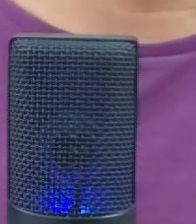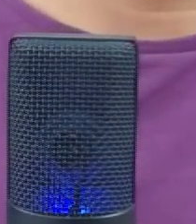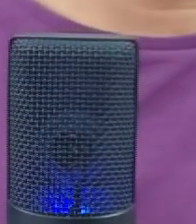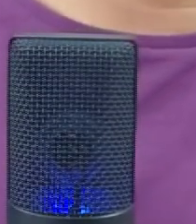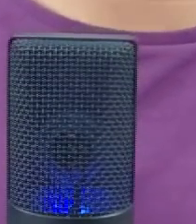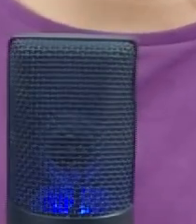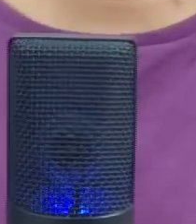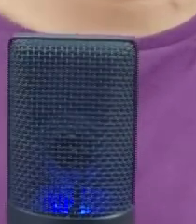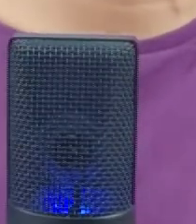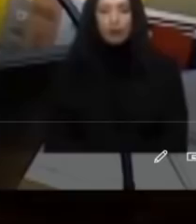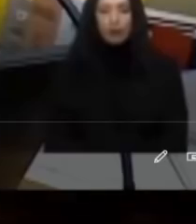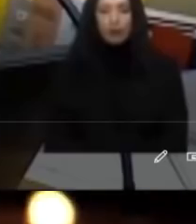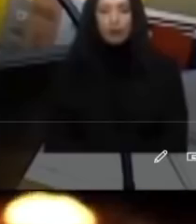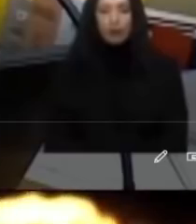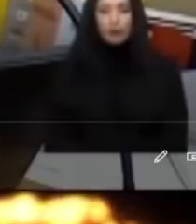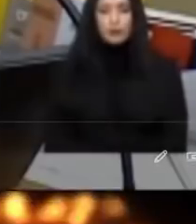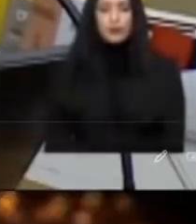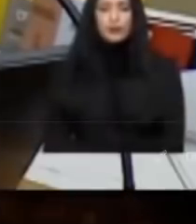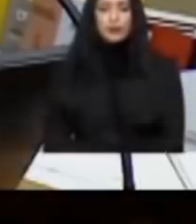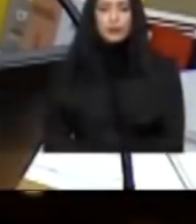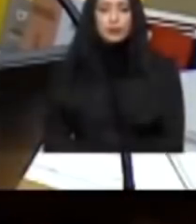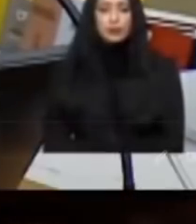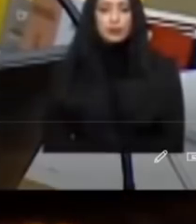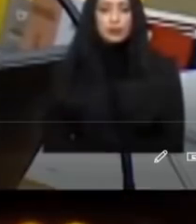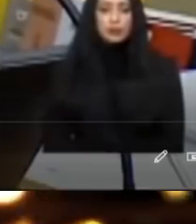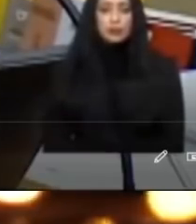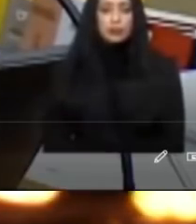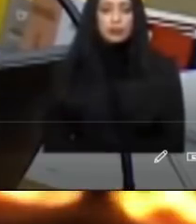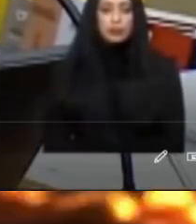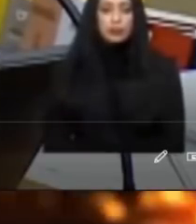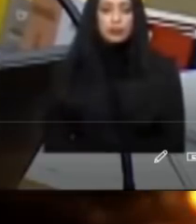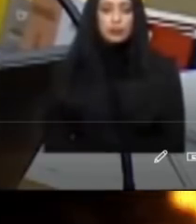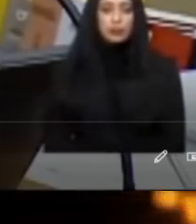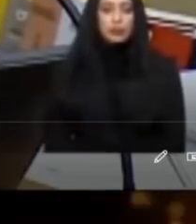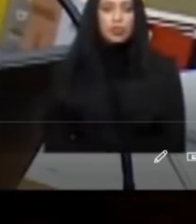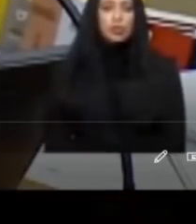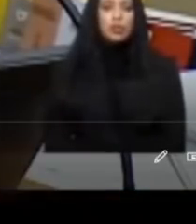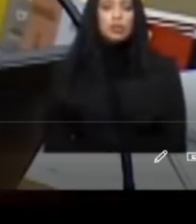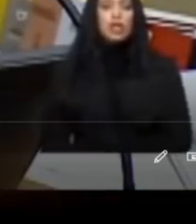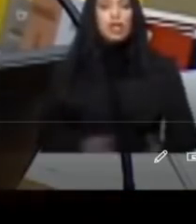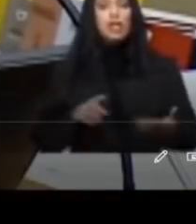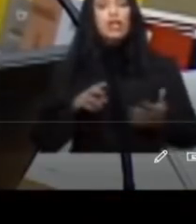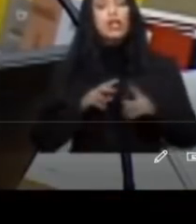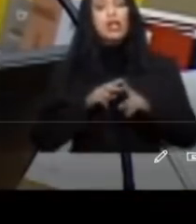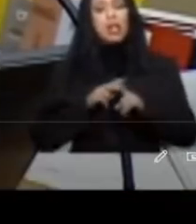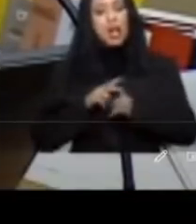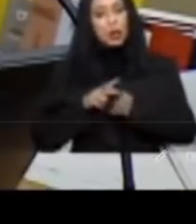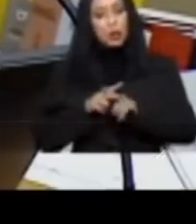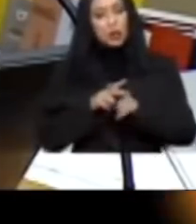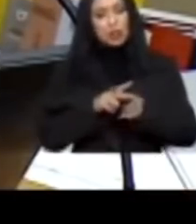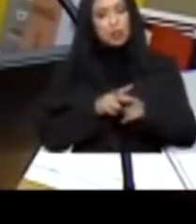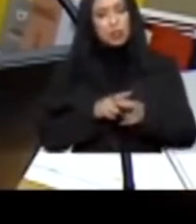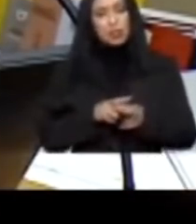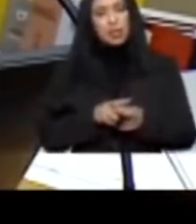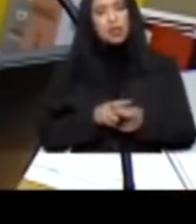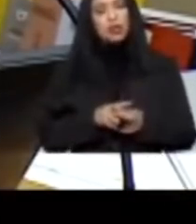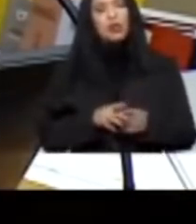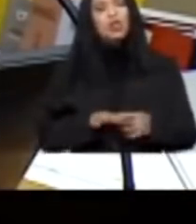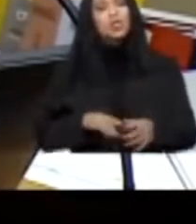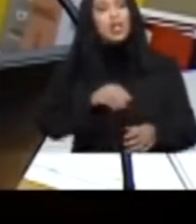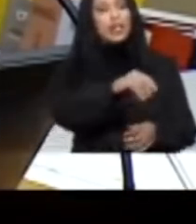aqui para vocês ó ó olha só a questão da regularização fundiária uma porque